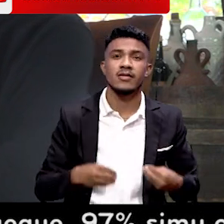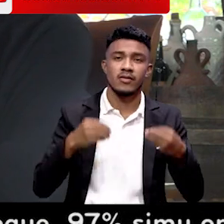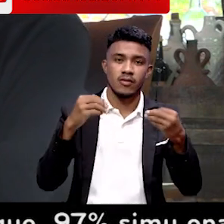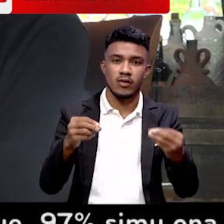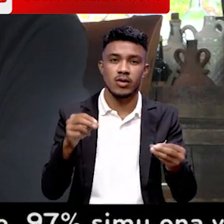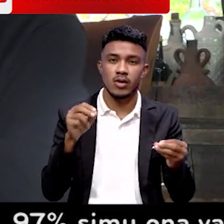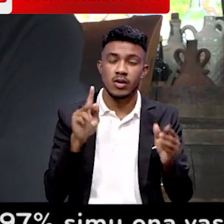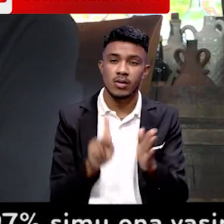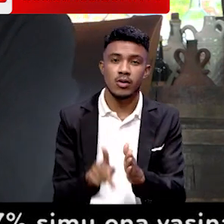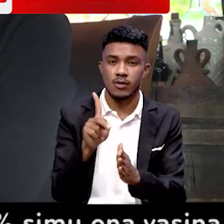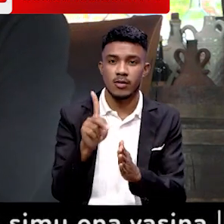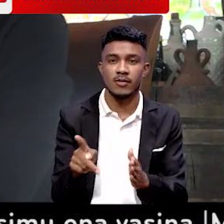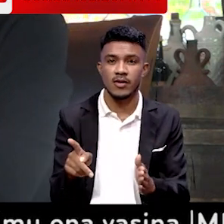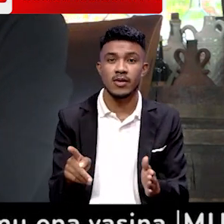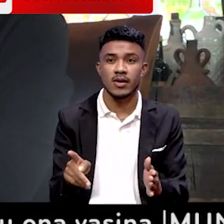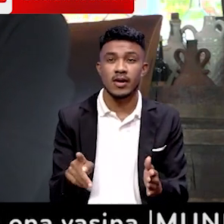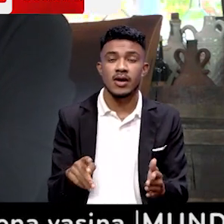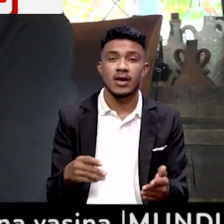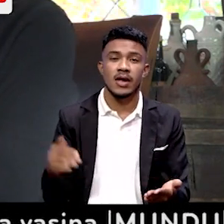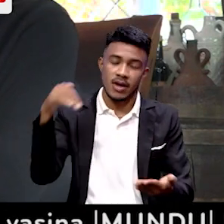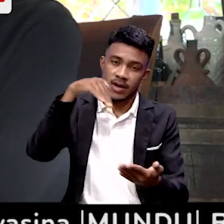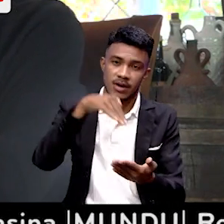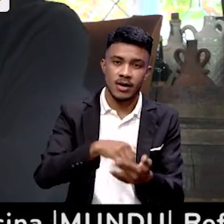promove reconciliação nacional.